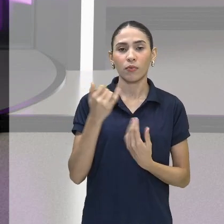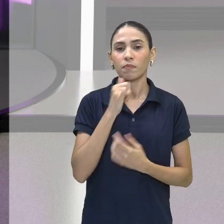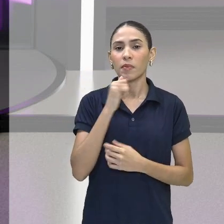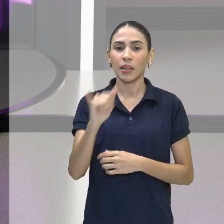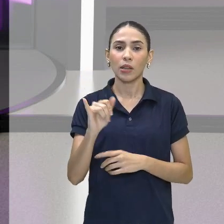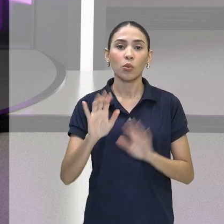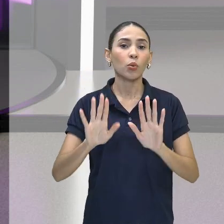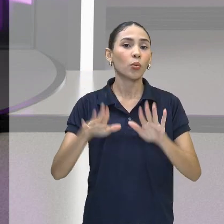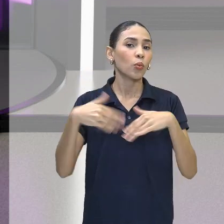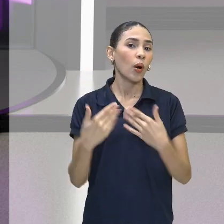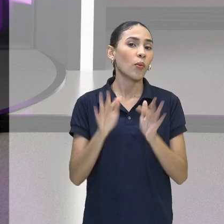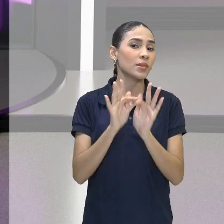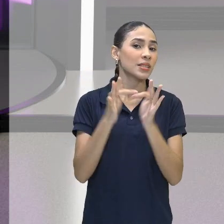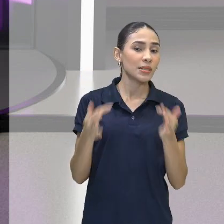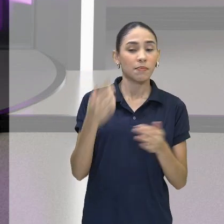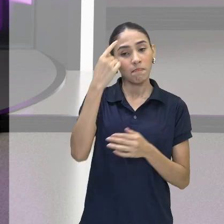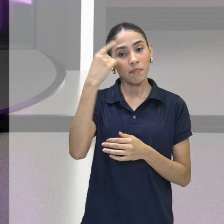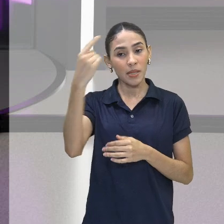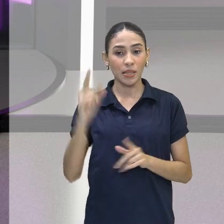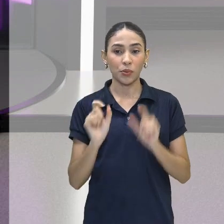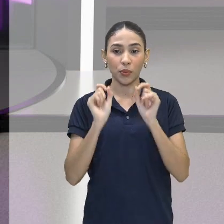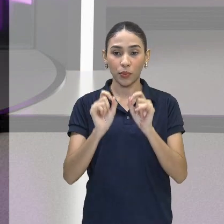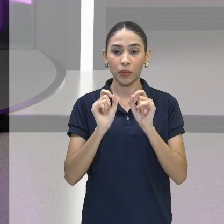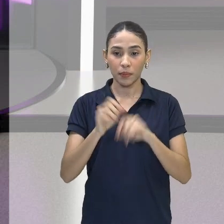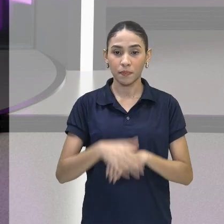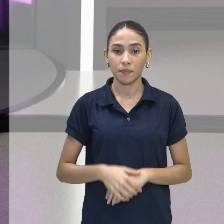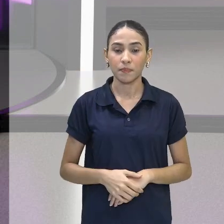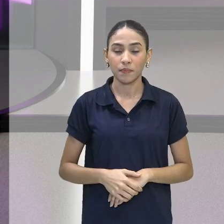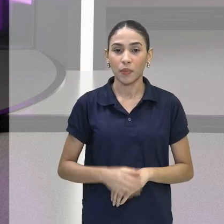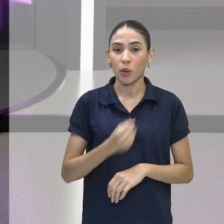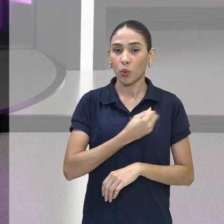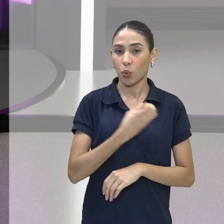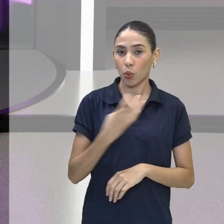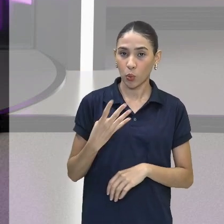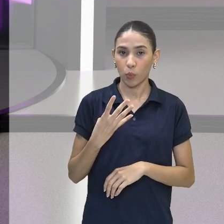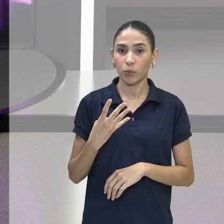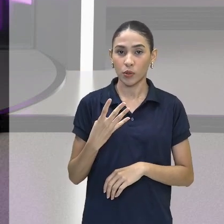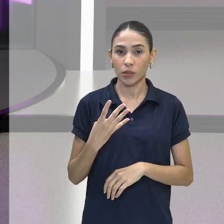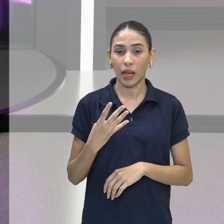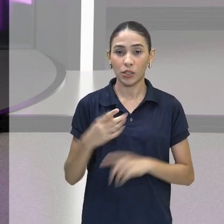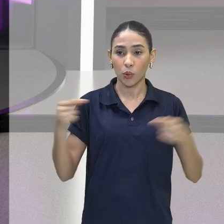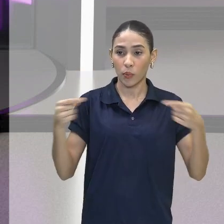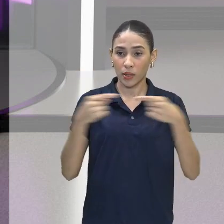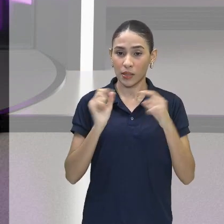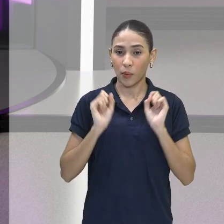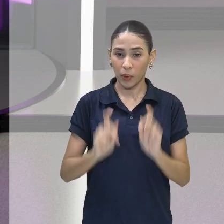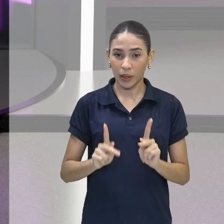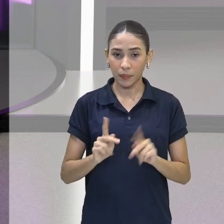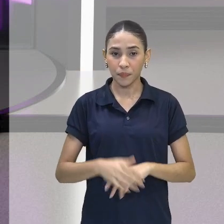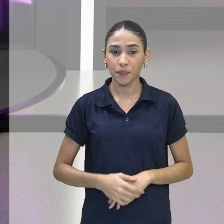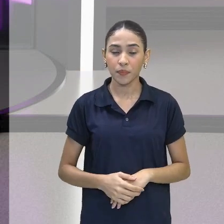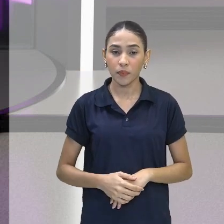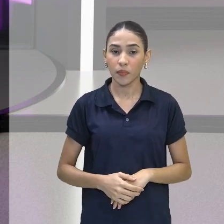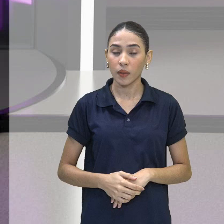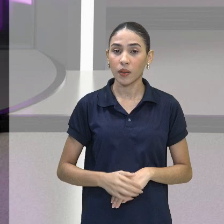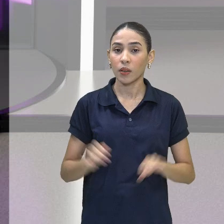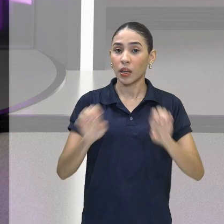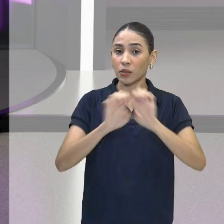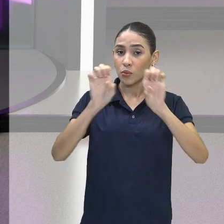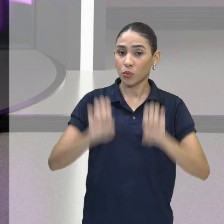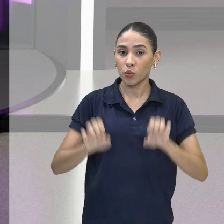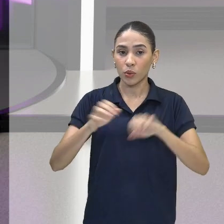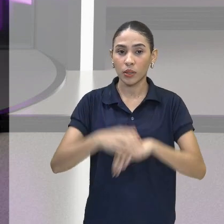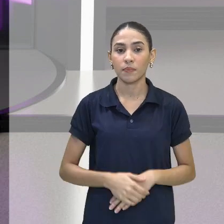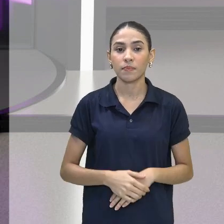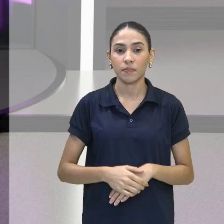ser, simplesmente pensando no número de combinações possíveis, beleza? O esquema apresentado é